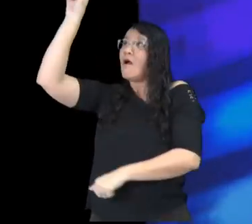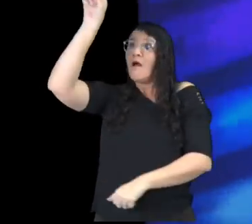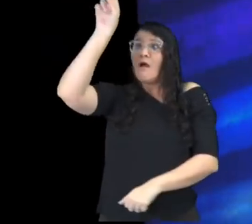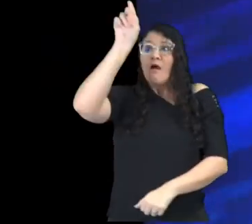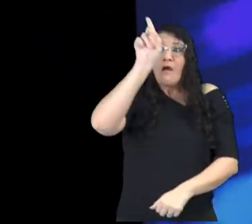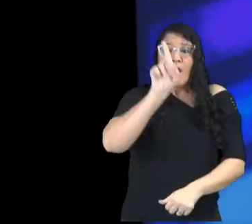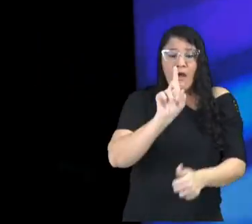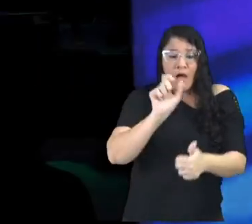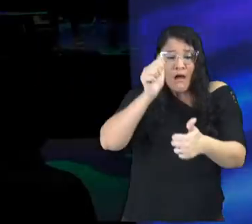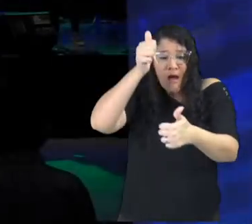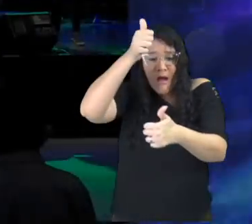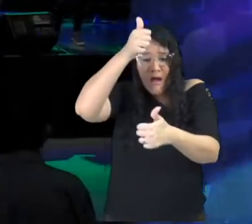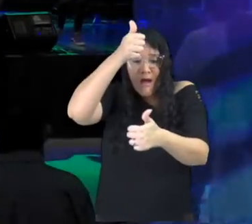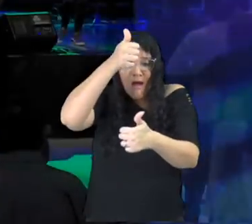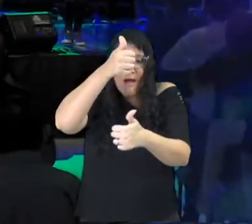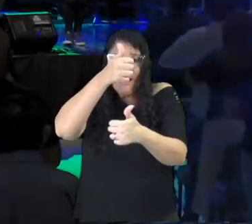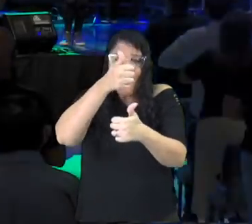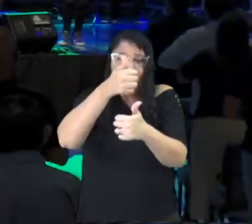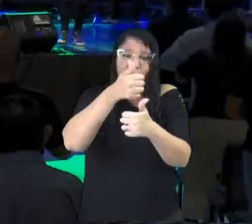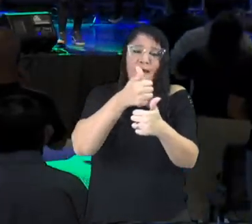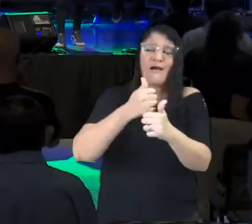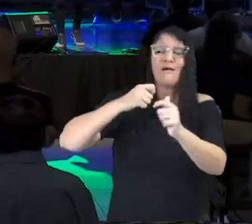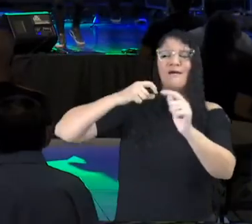tomou o meu